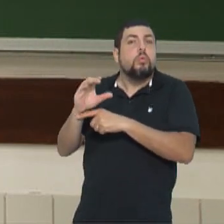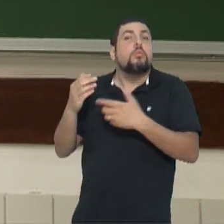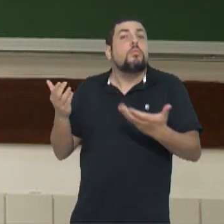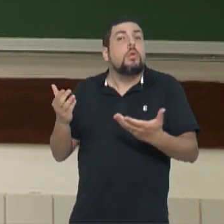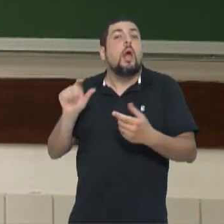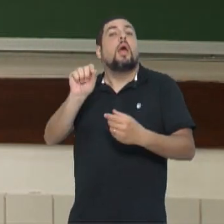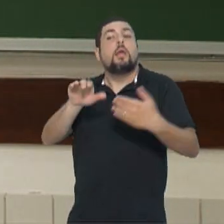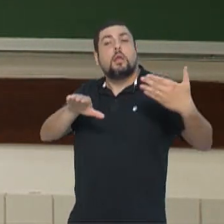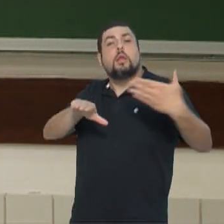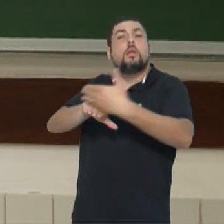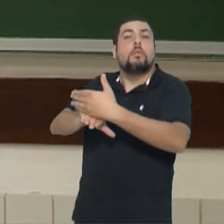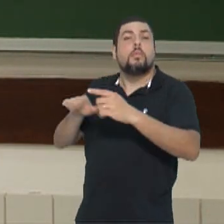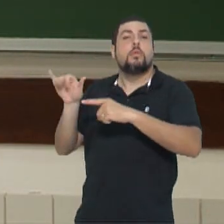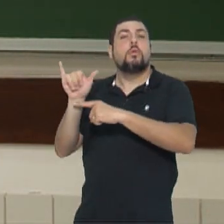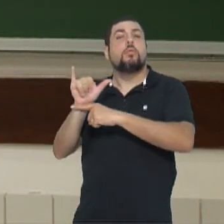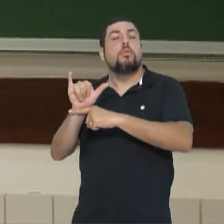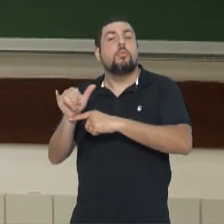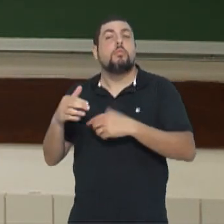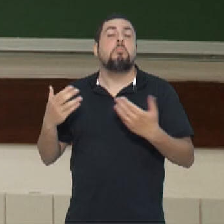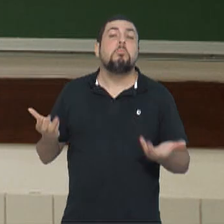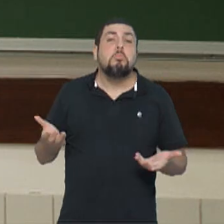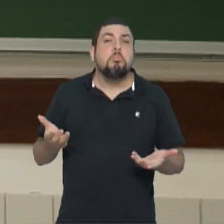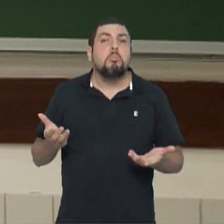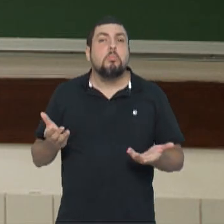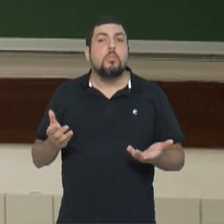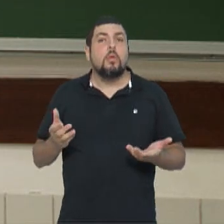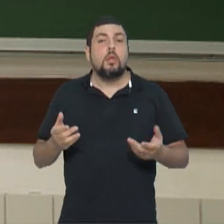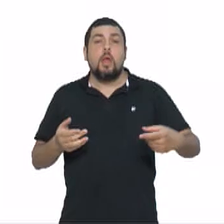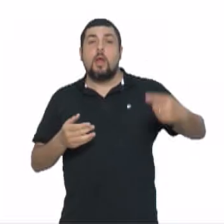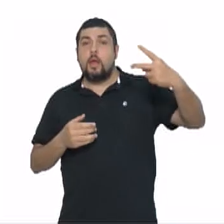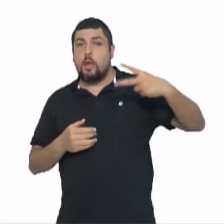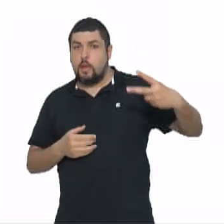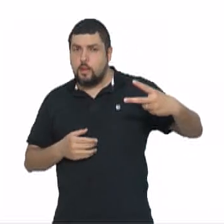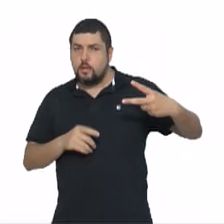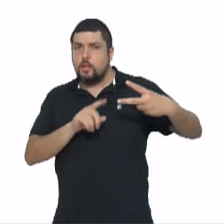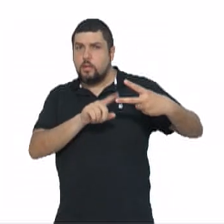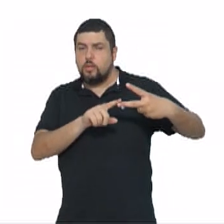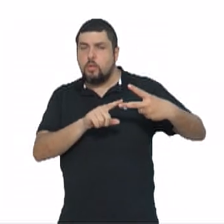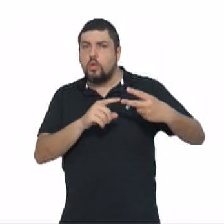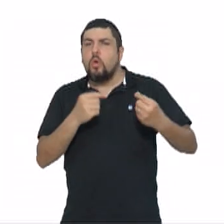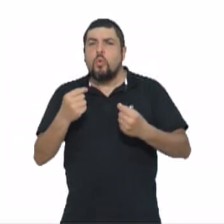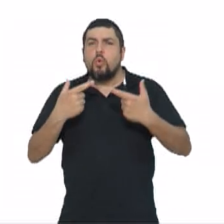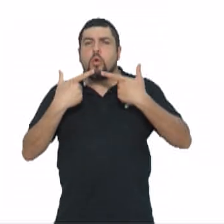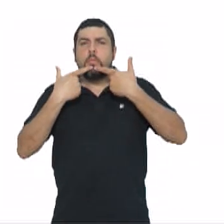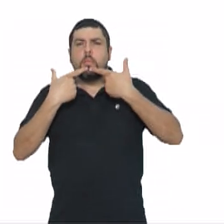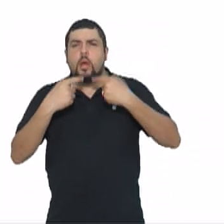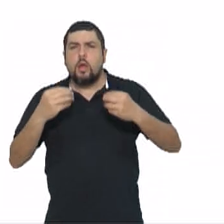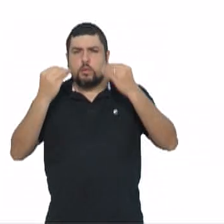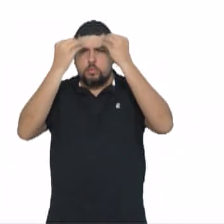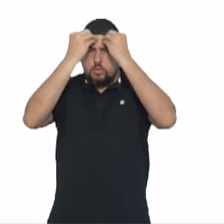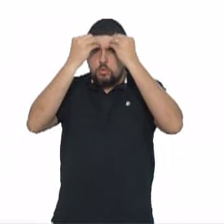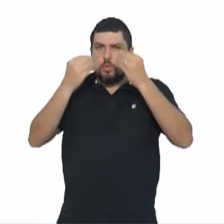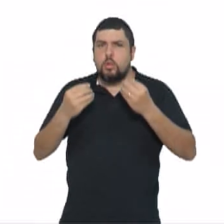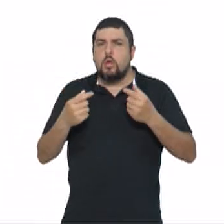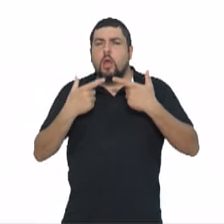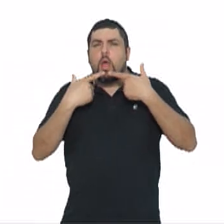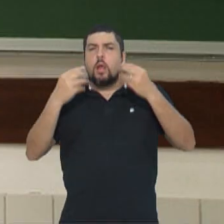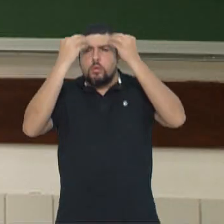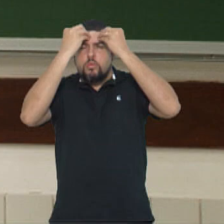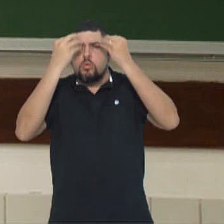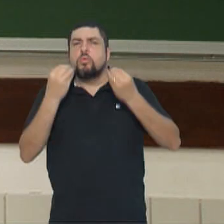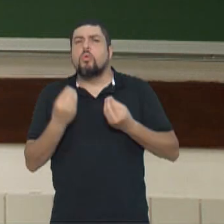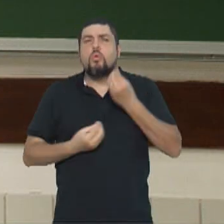precisa saber. Por quê? Porque isso vai demandar a segunda pergunta: que linguagem eu vou empregar? Eu vou usar uma linguagem mais leve,